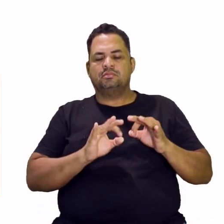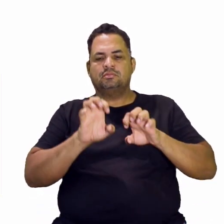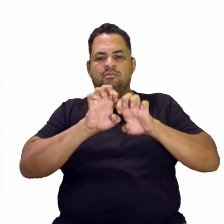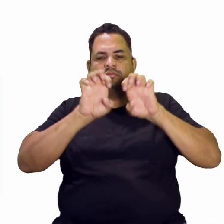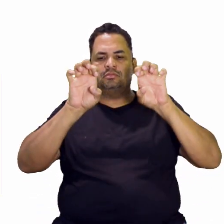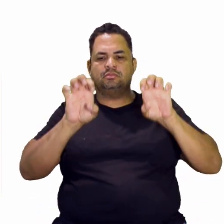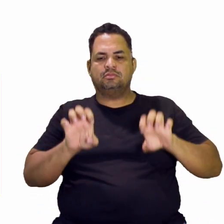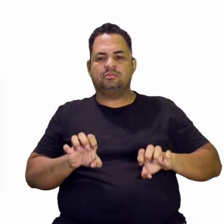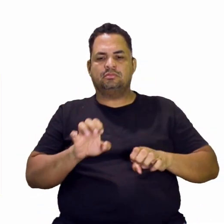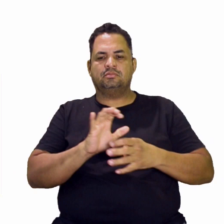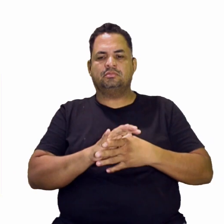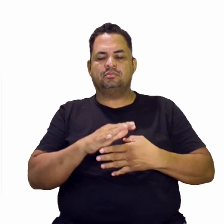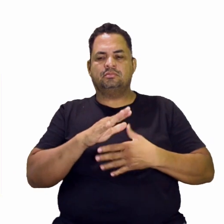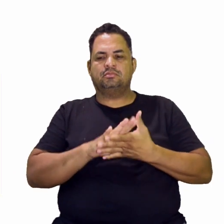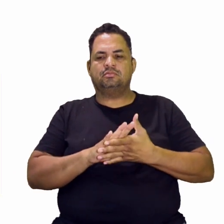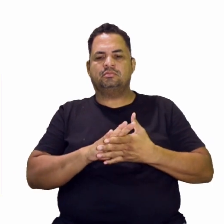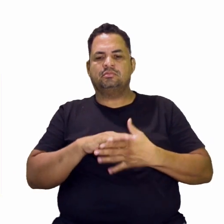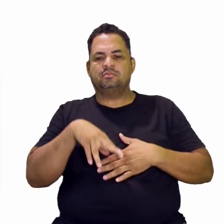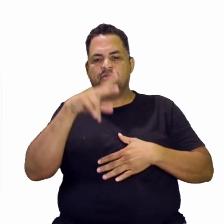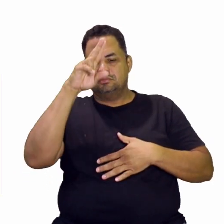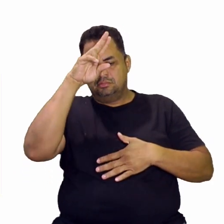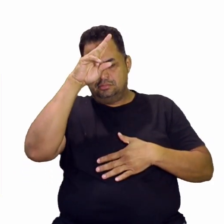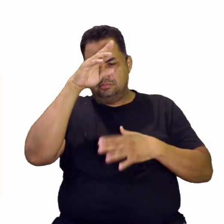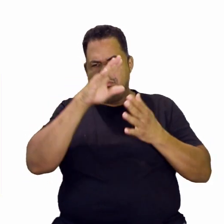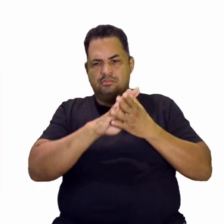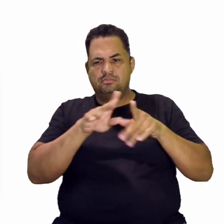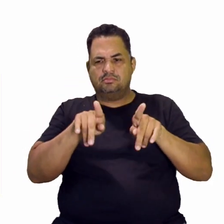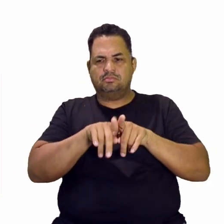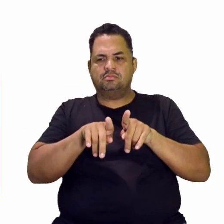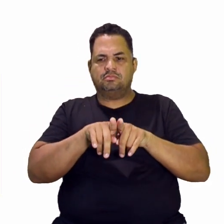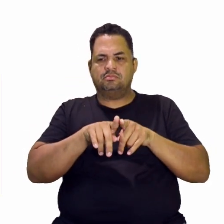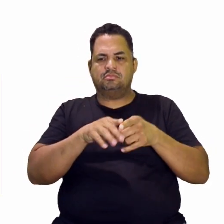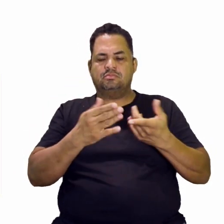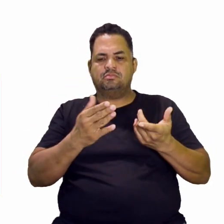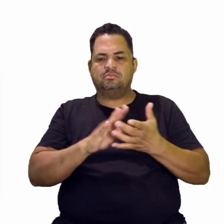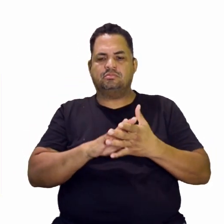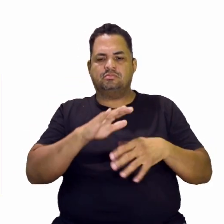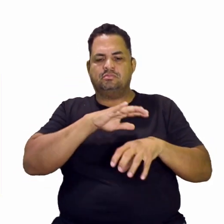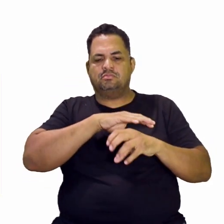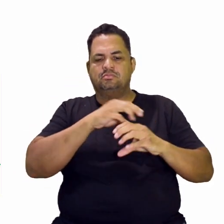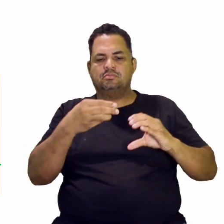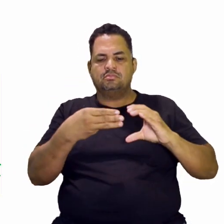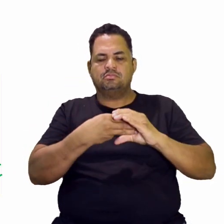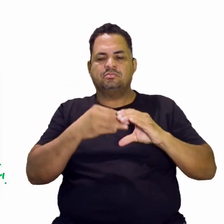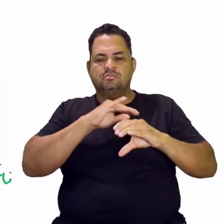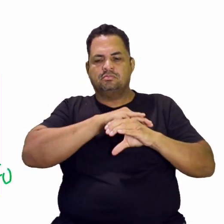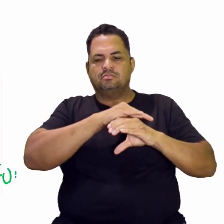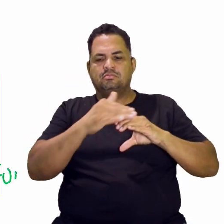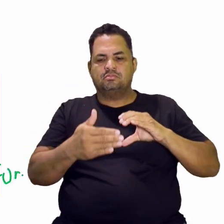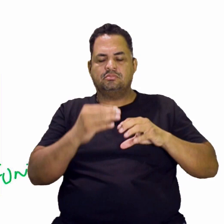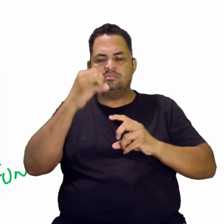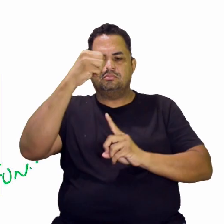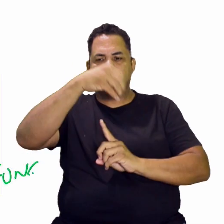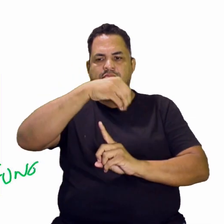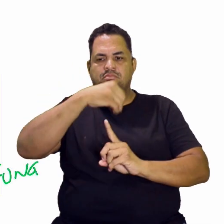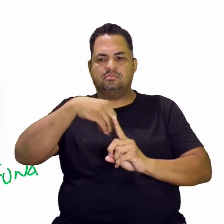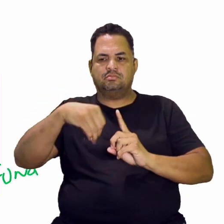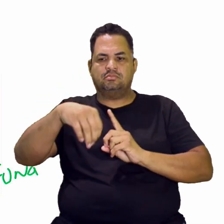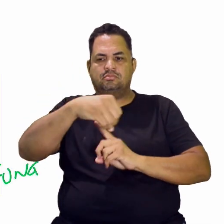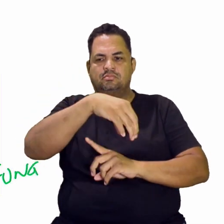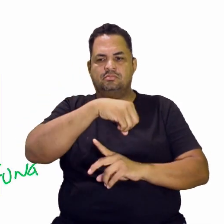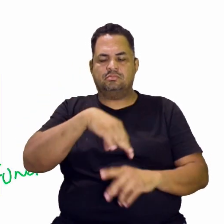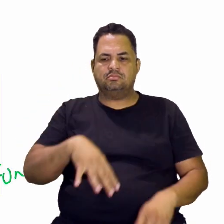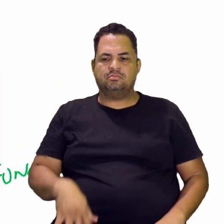o exoesqueleto dos artrópodes e também vai estar presente na parede celular dos fungos.